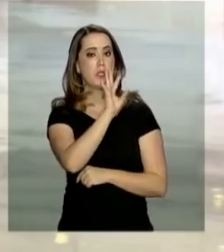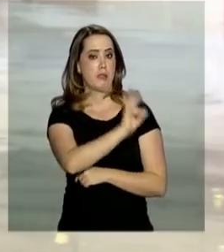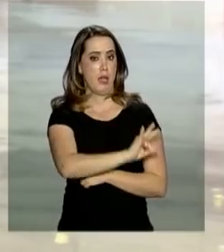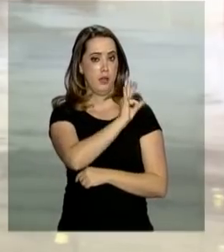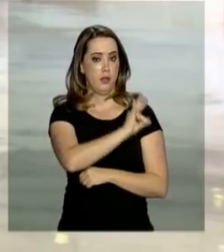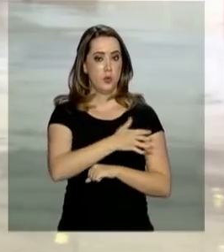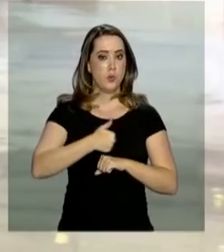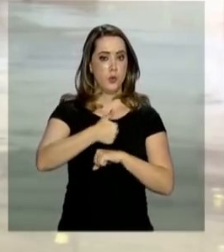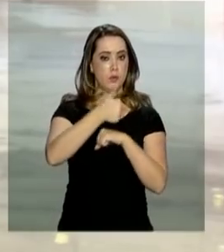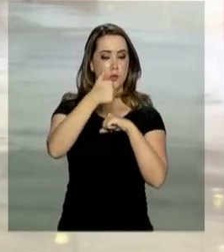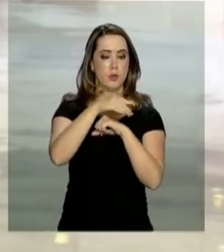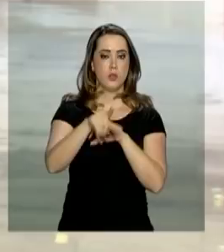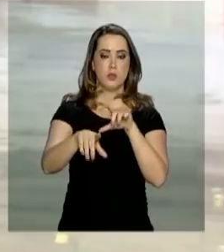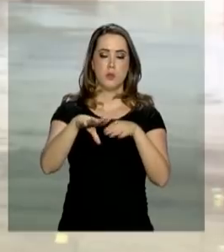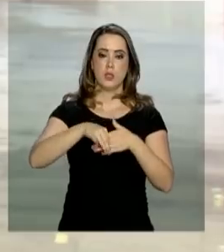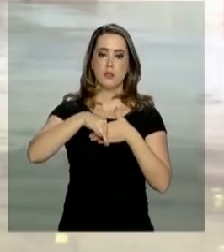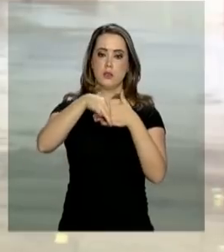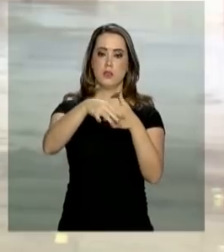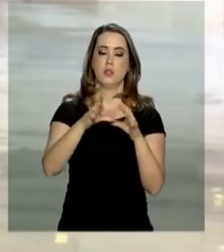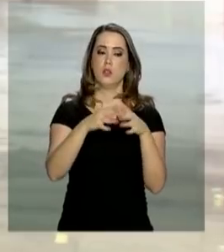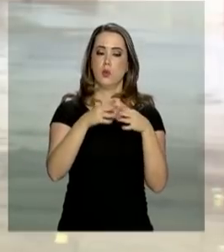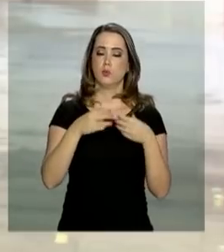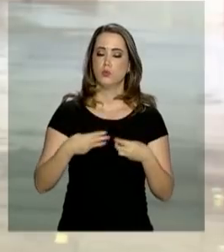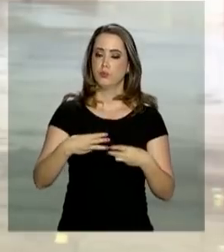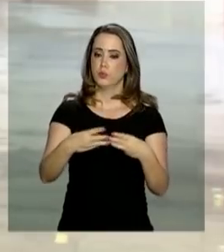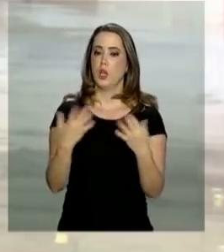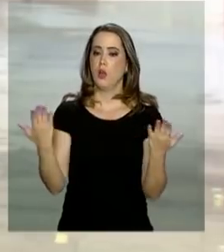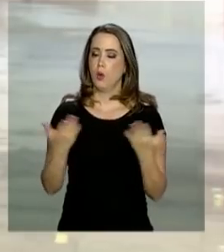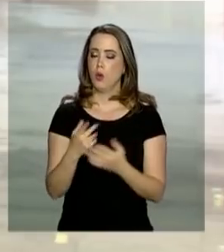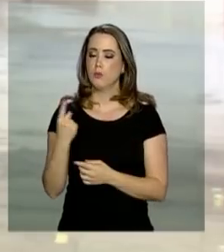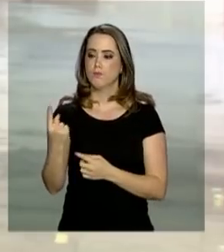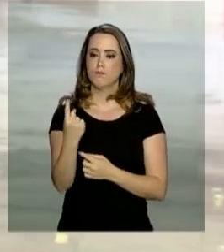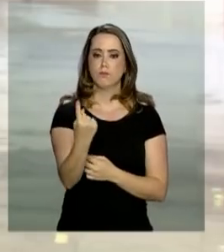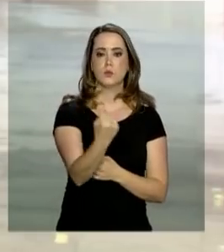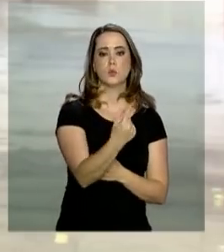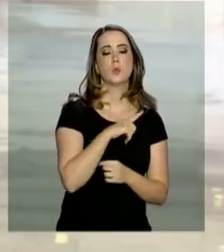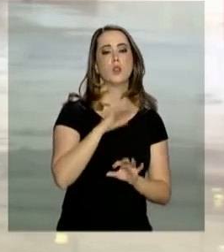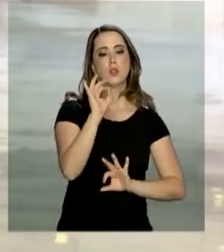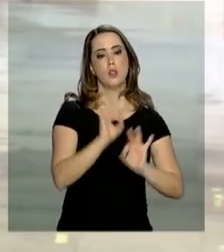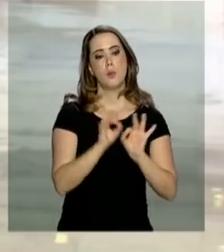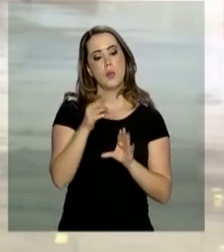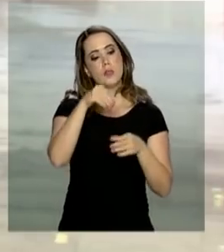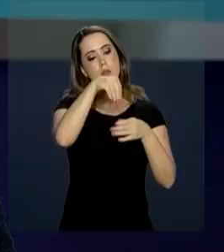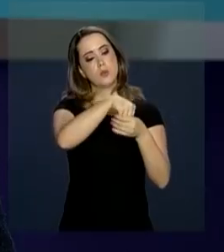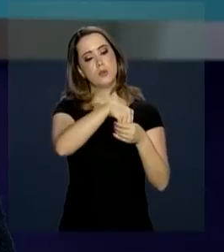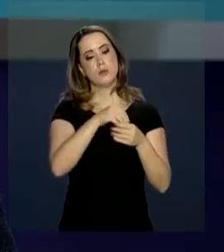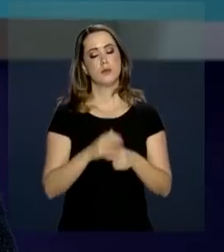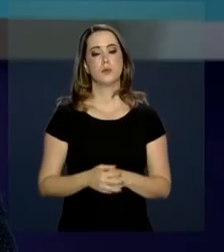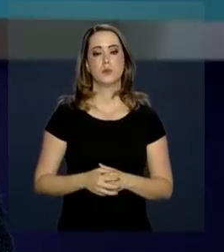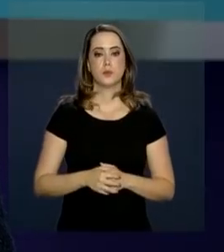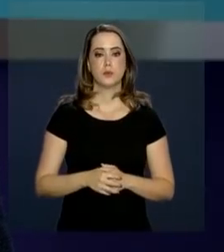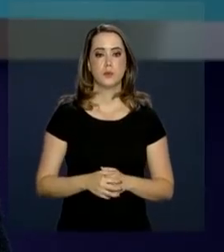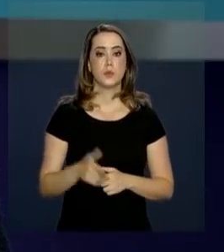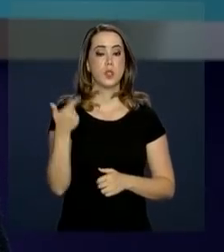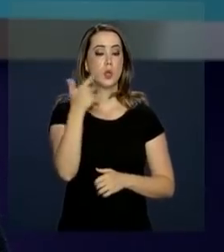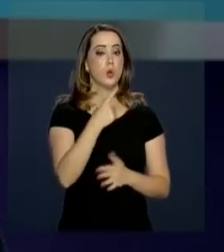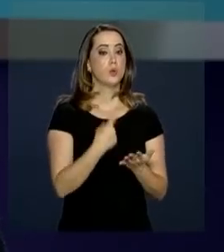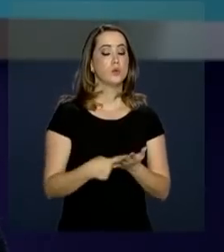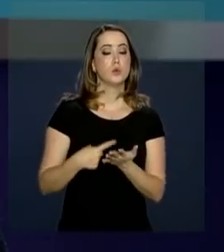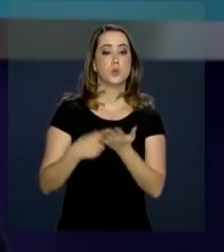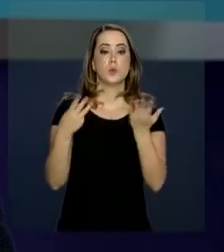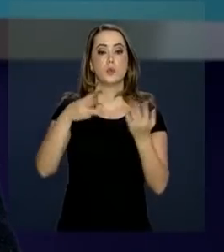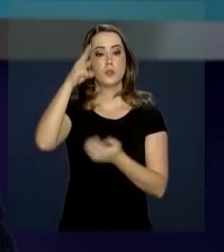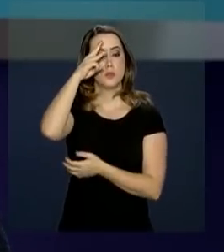para comandar as pastas. Agora, cada ministério está passando por reestruturação. Em outra agenda